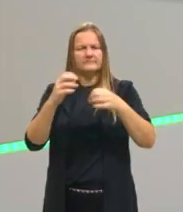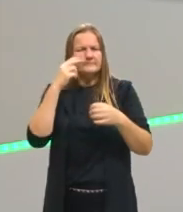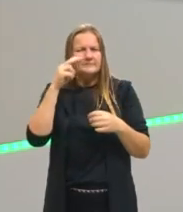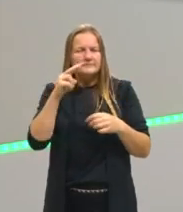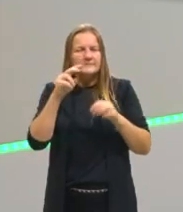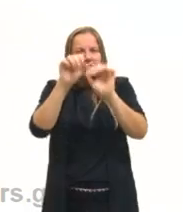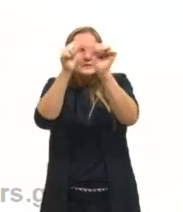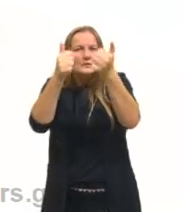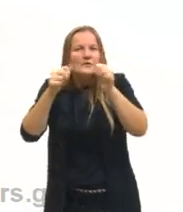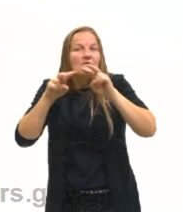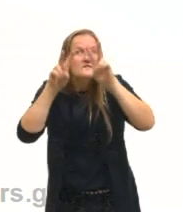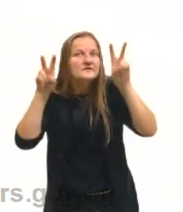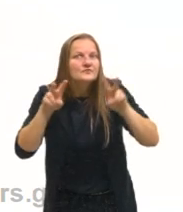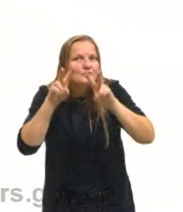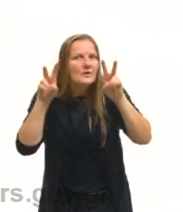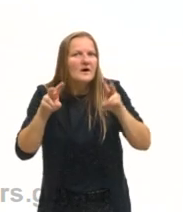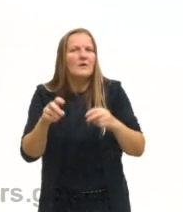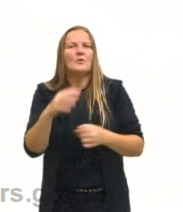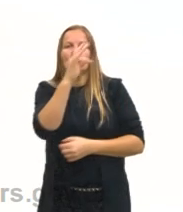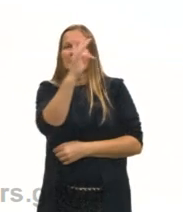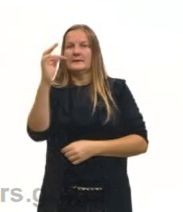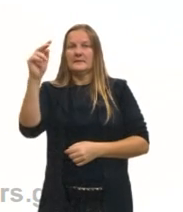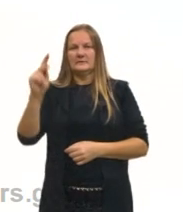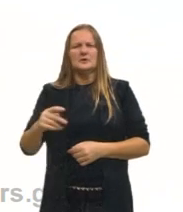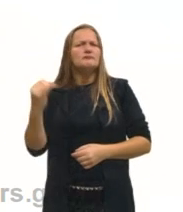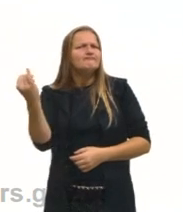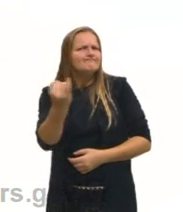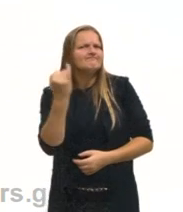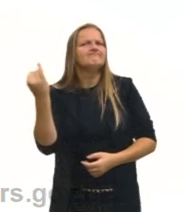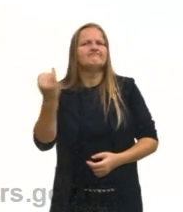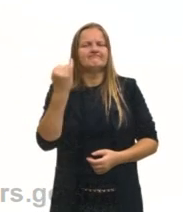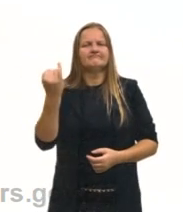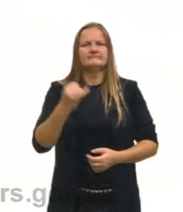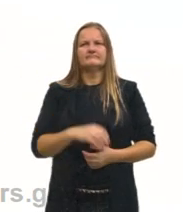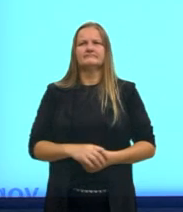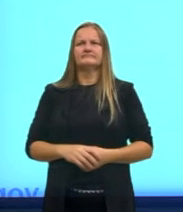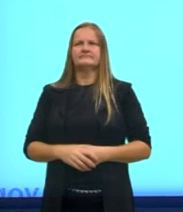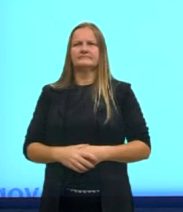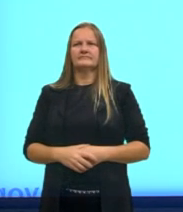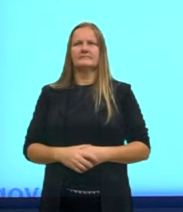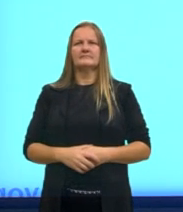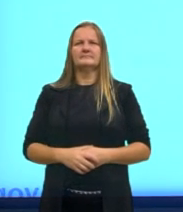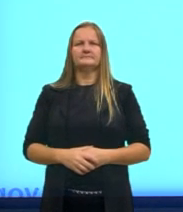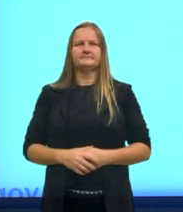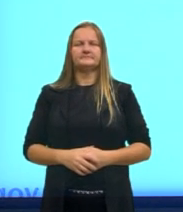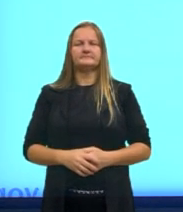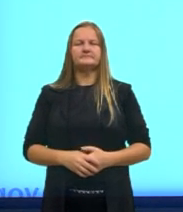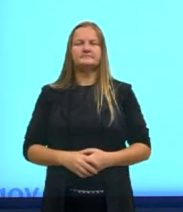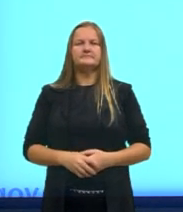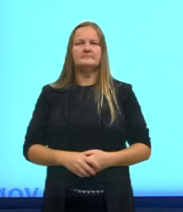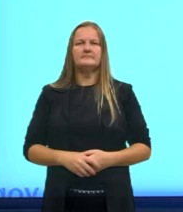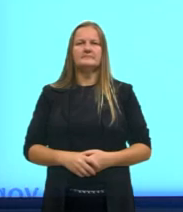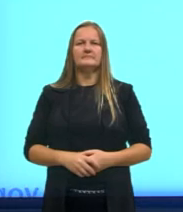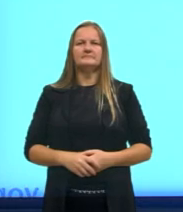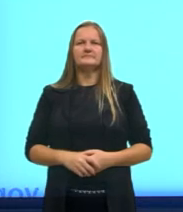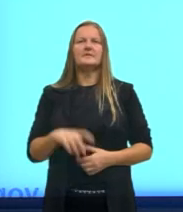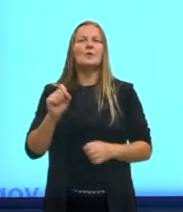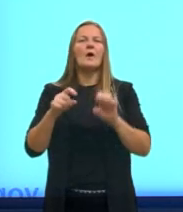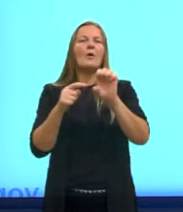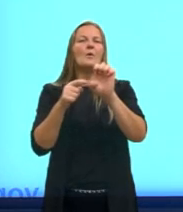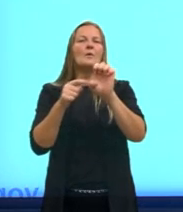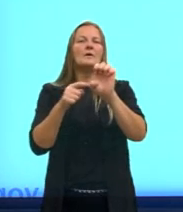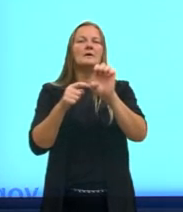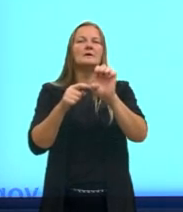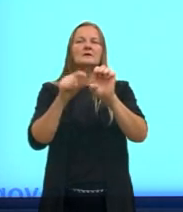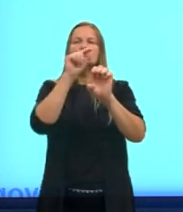gente saber essa localização a que tem a tabelinha 5 a com os números eu vou ter qual elemento